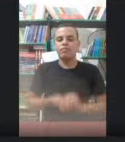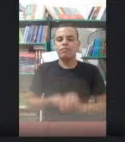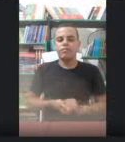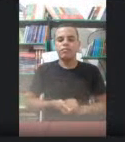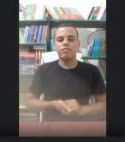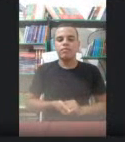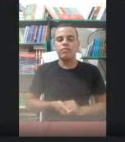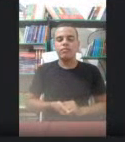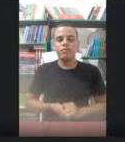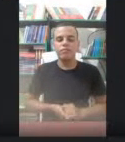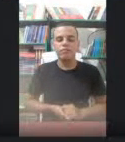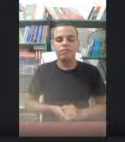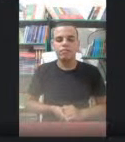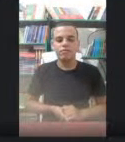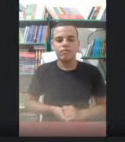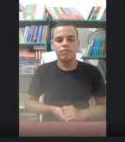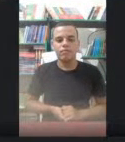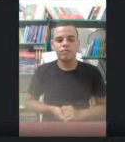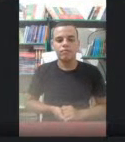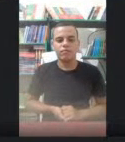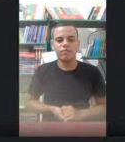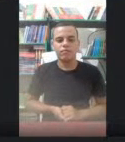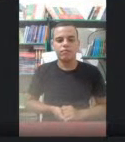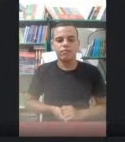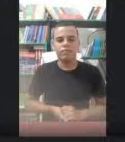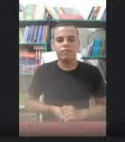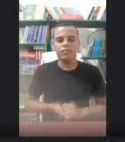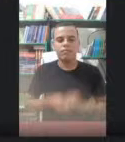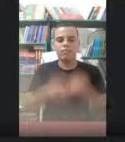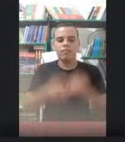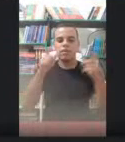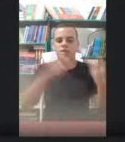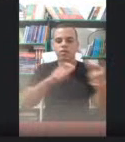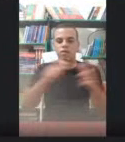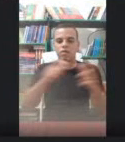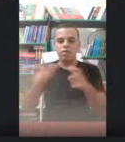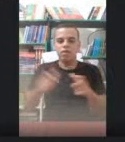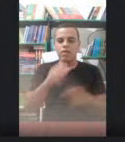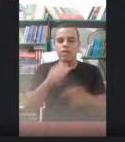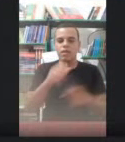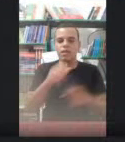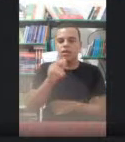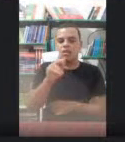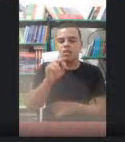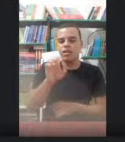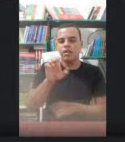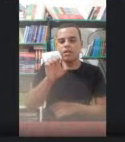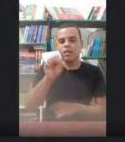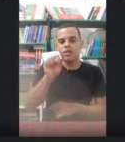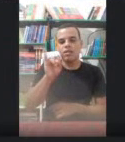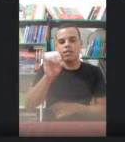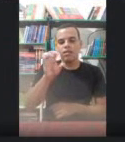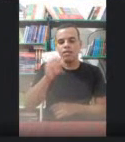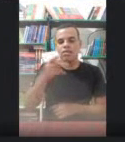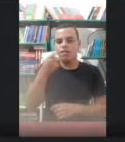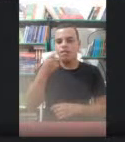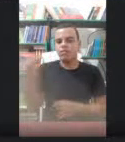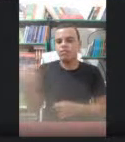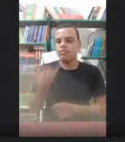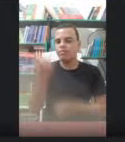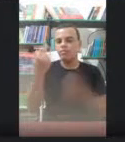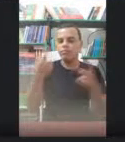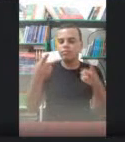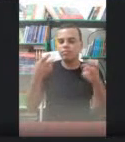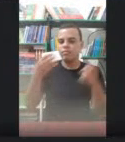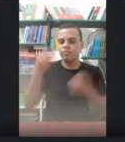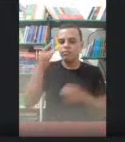a gente consegue. Acho que o lugar de fala de Kécio é um lugar muito interessante, acho que pode até trazer um pouco dessa abordagem aí,